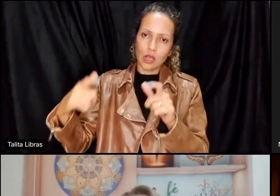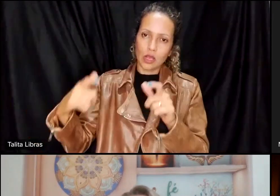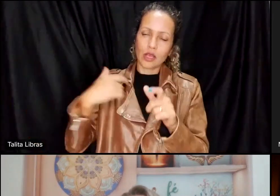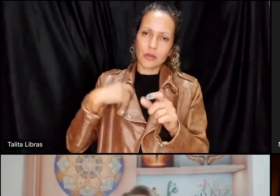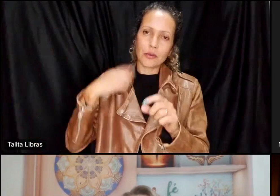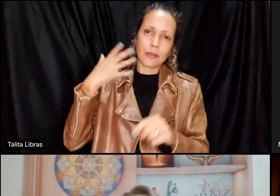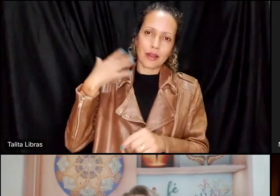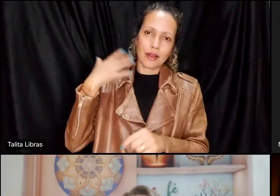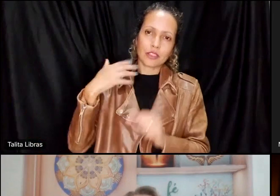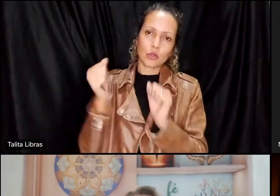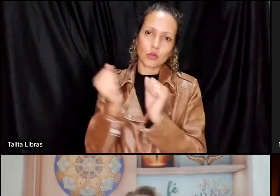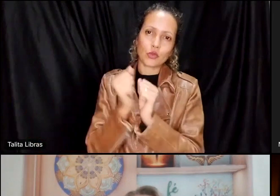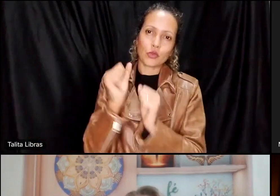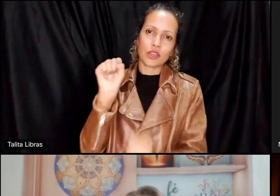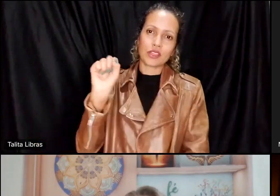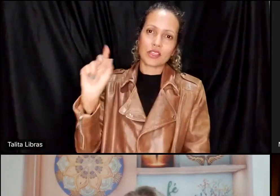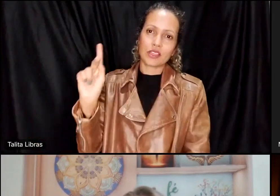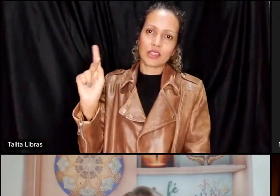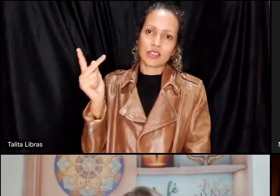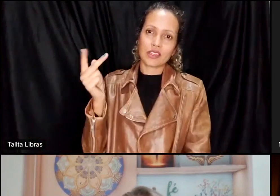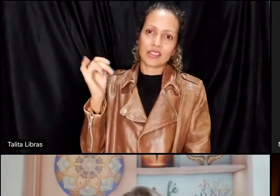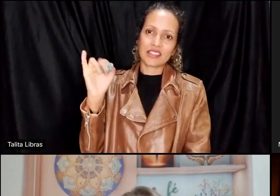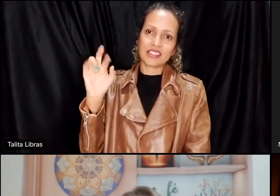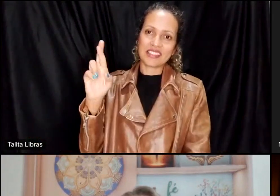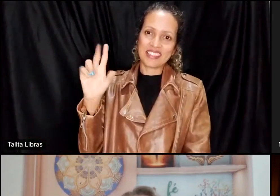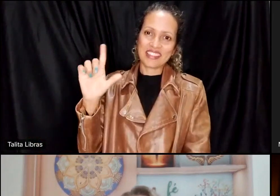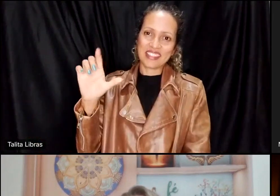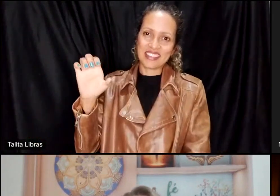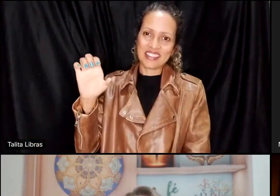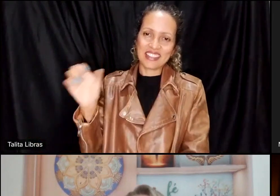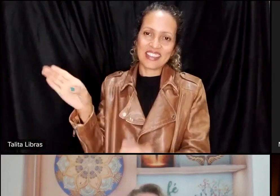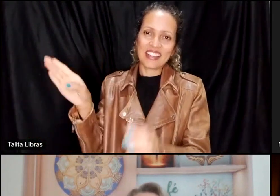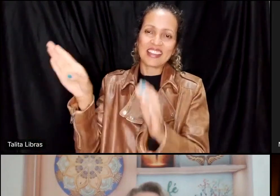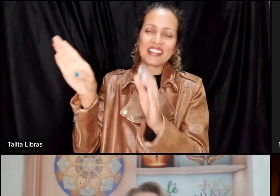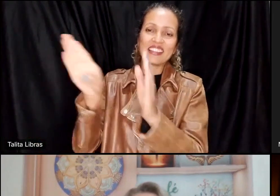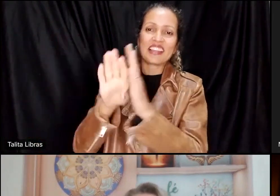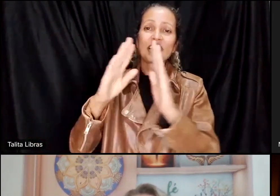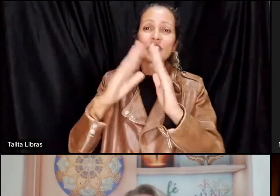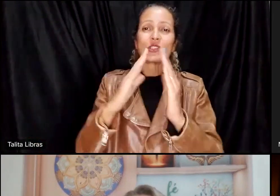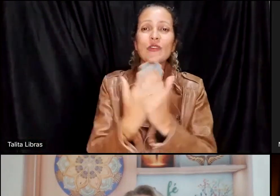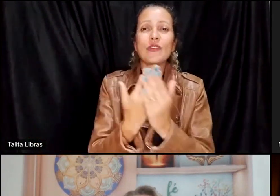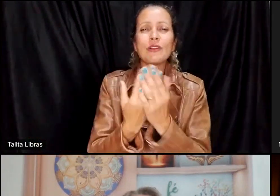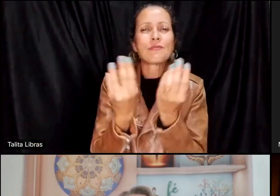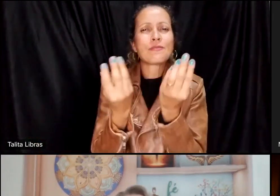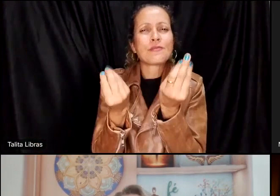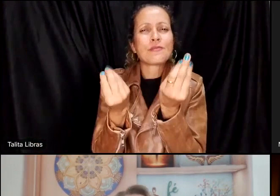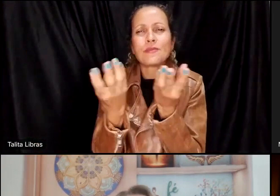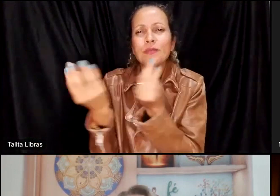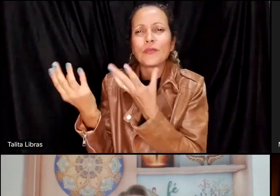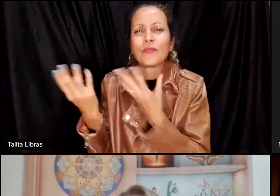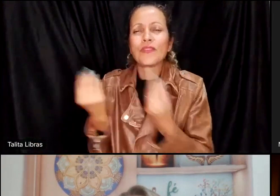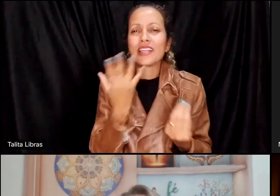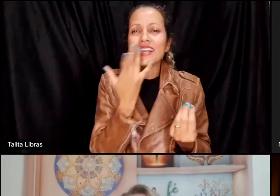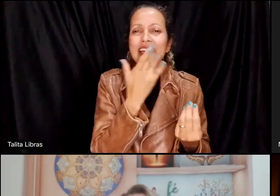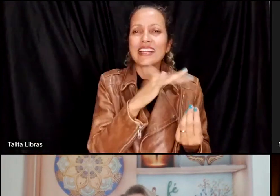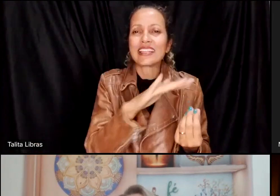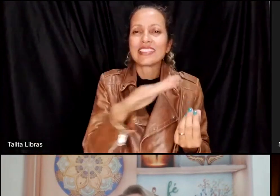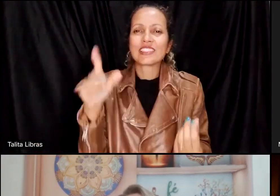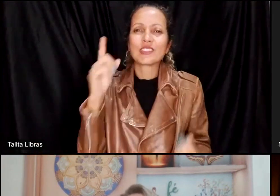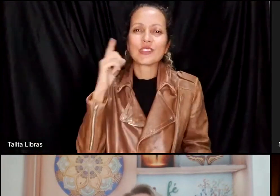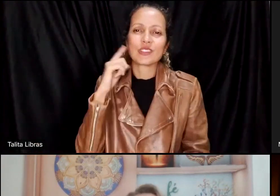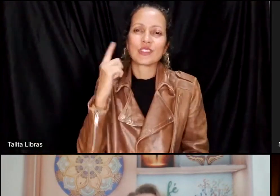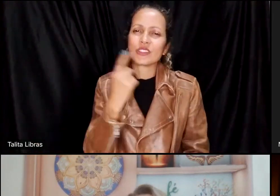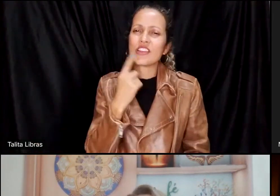nós estamos na escola cheia de criança surda. Eles estão entre eles. e você vê o desenvolvimento.